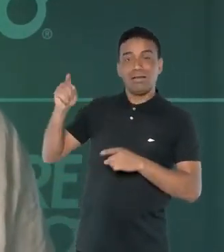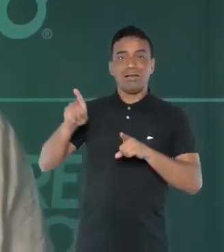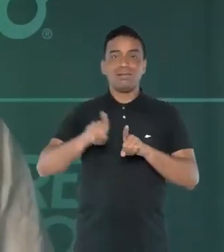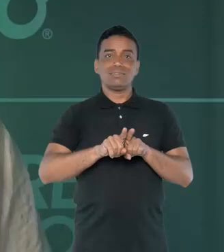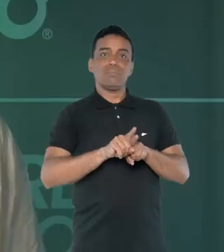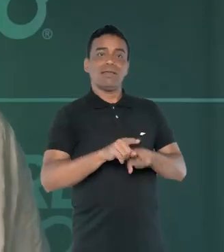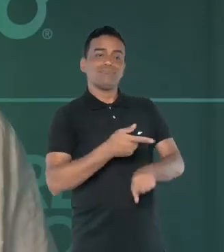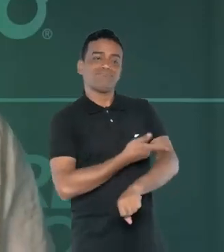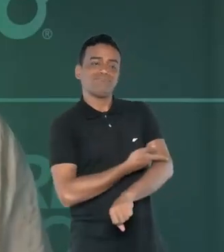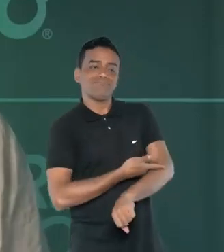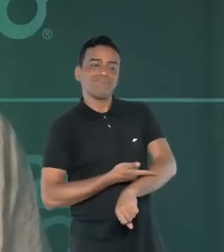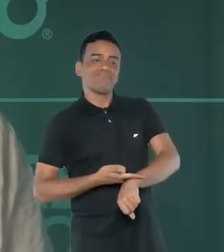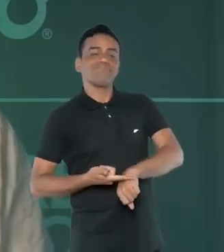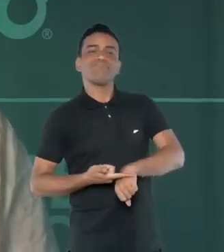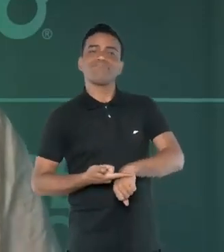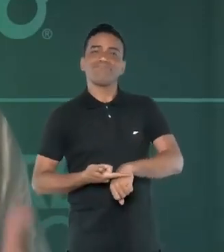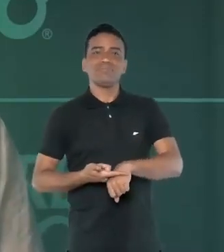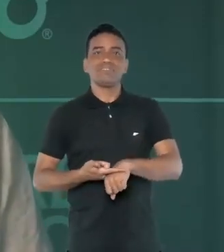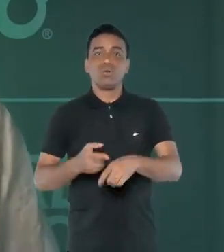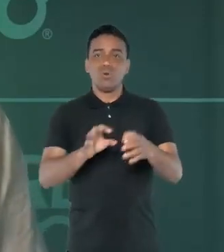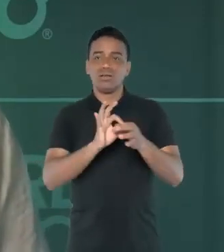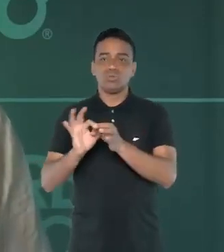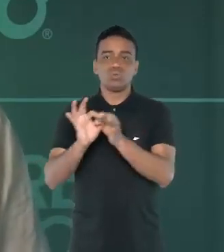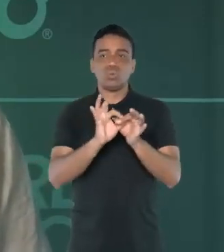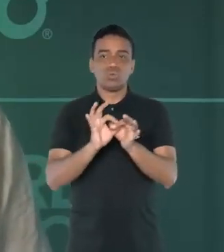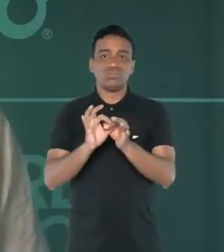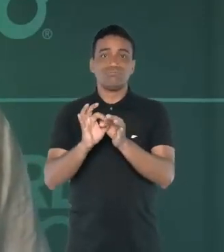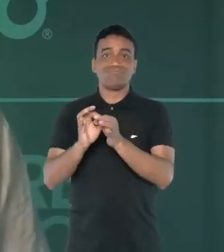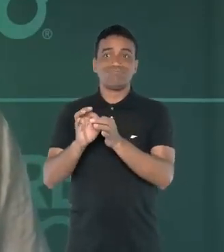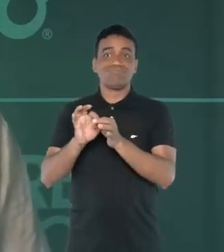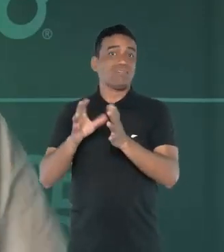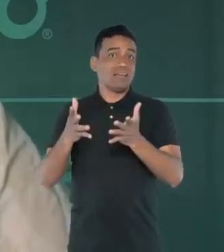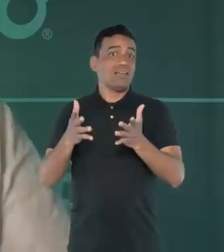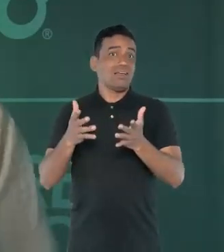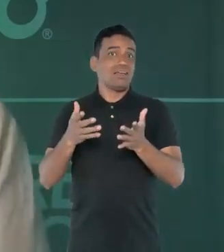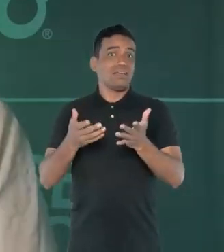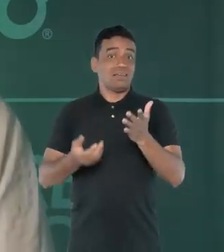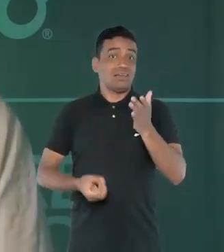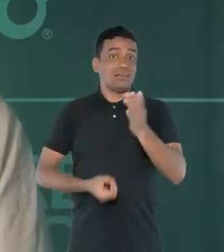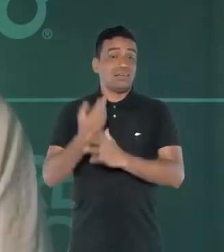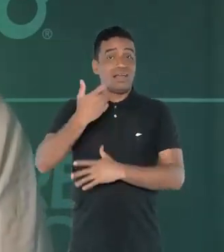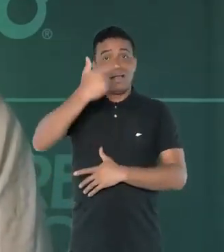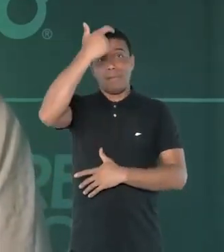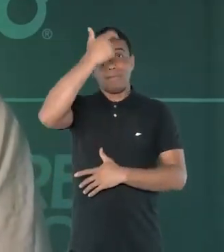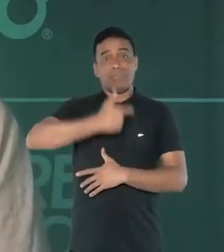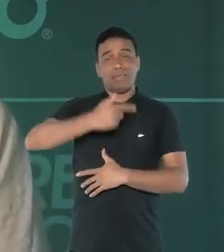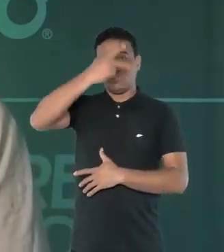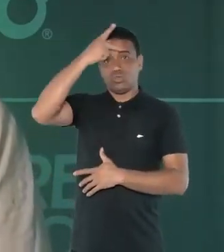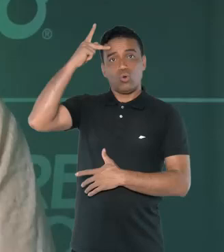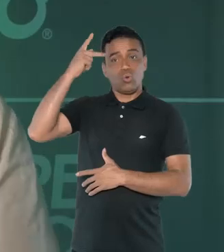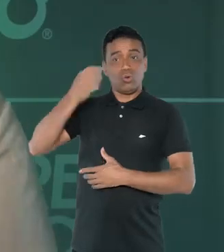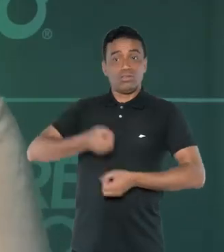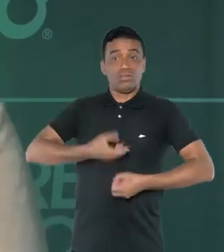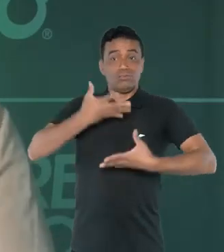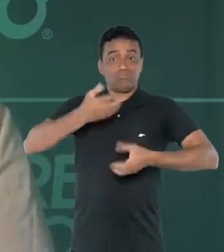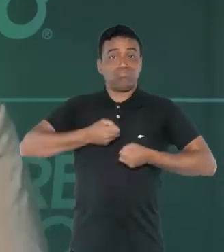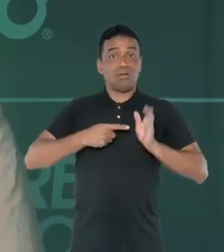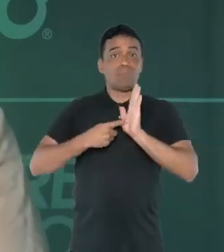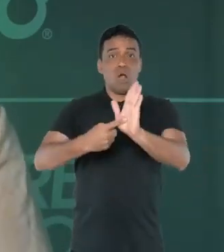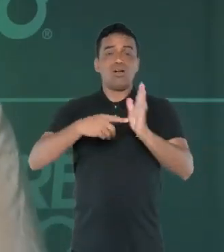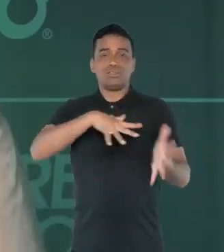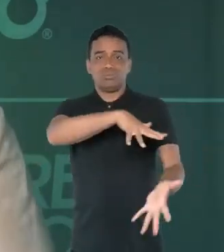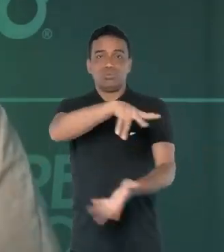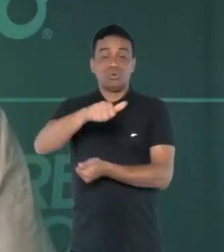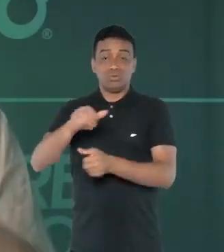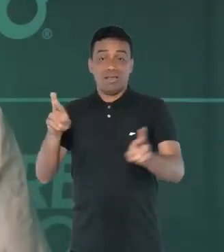se contaminam ali para a gente criar de certa forma, essa persona que a gente projeta para o mundo. Seja Sim. nas